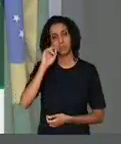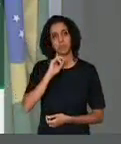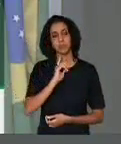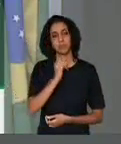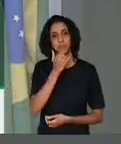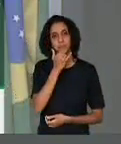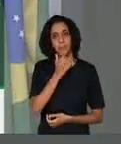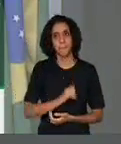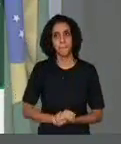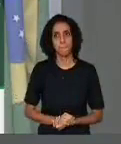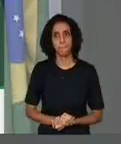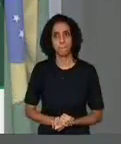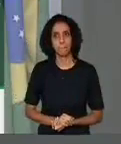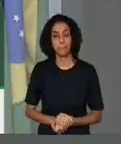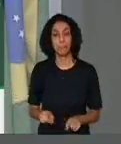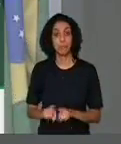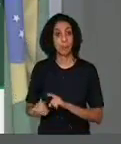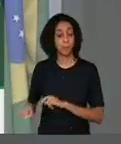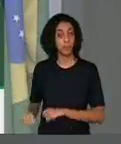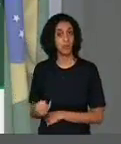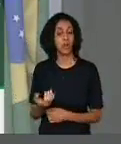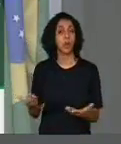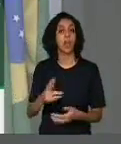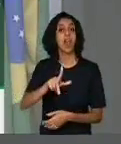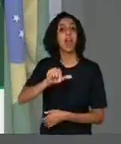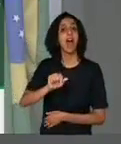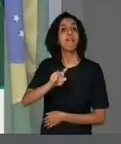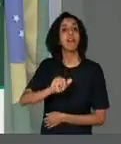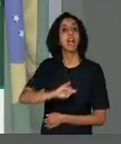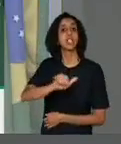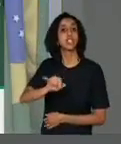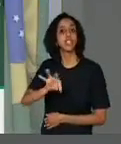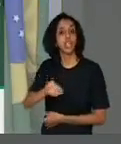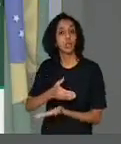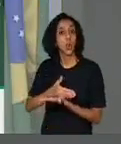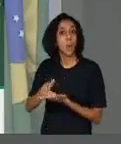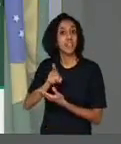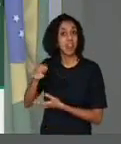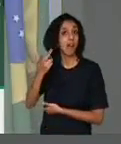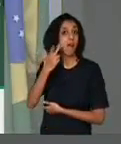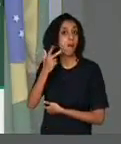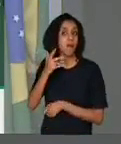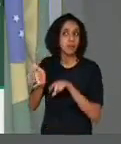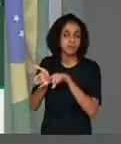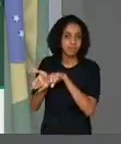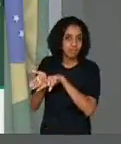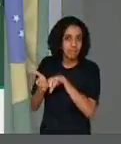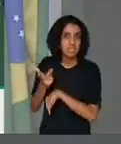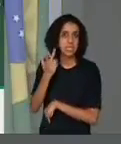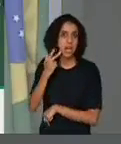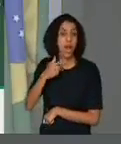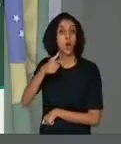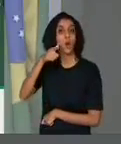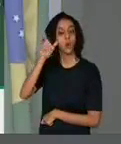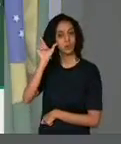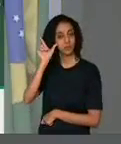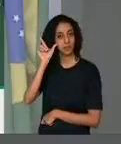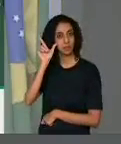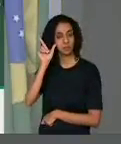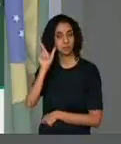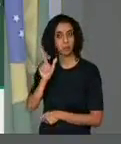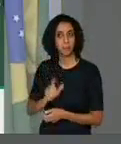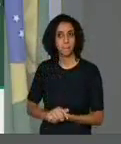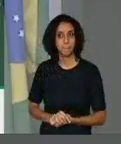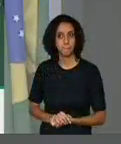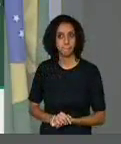a chegada da Operação Lava Jato ao meu estado, ao estado do Ceará. O estado do Ceará, ontem, inclusive,